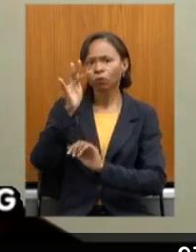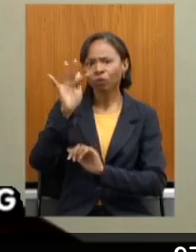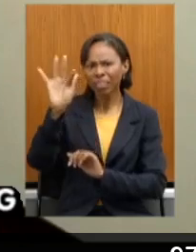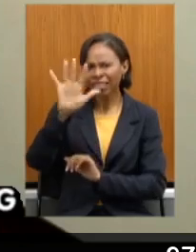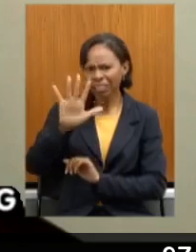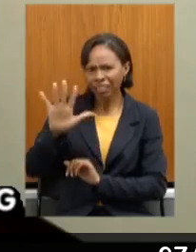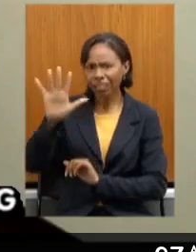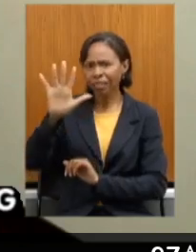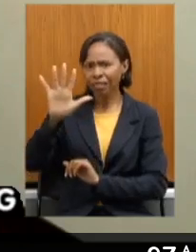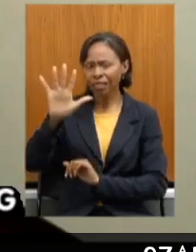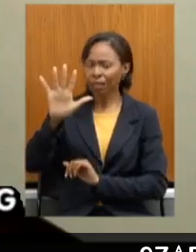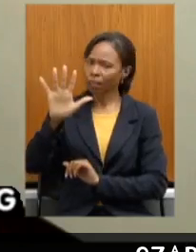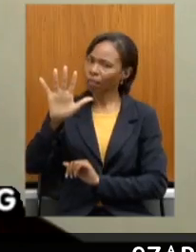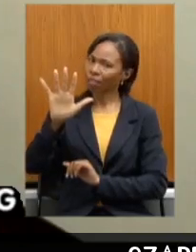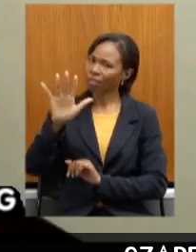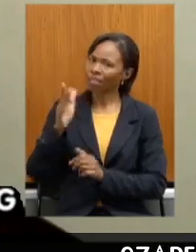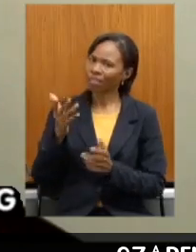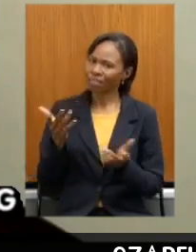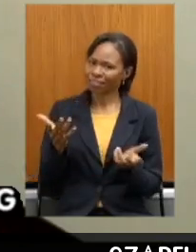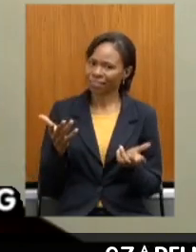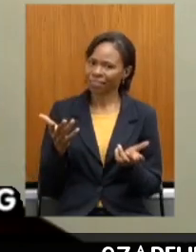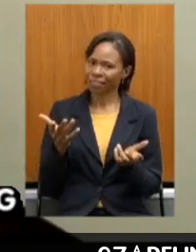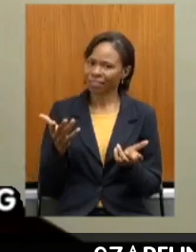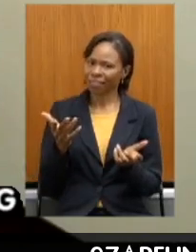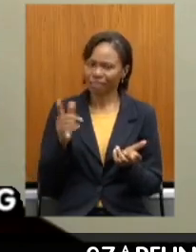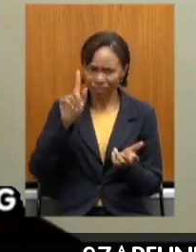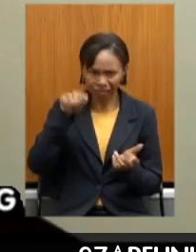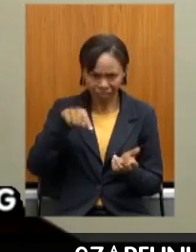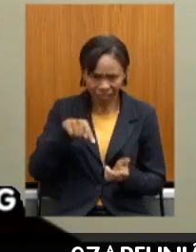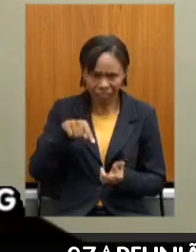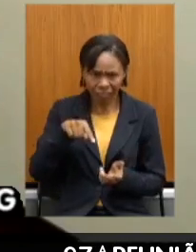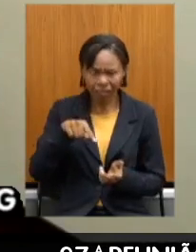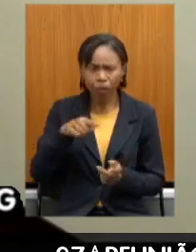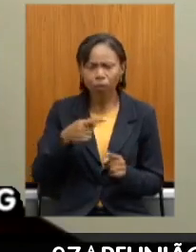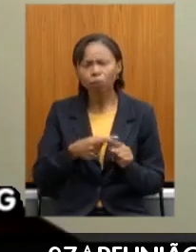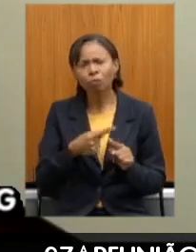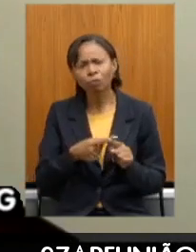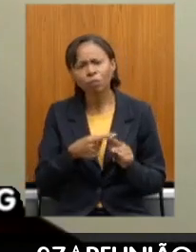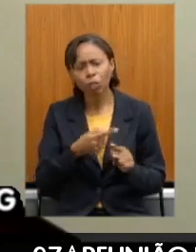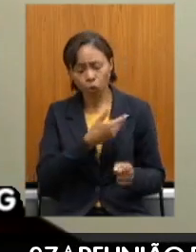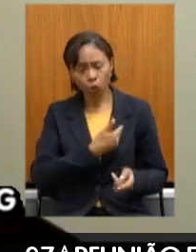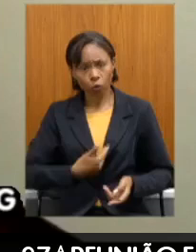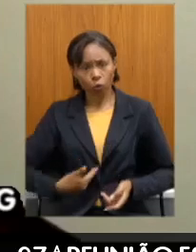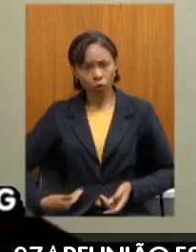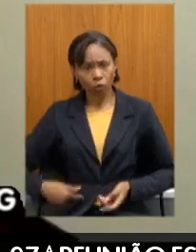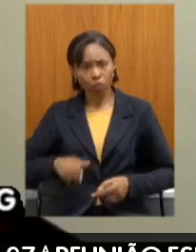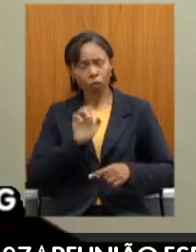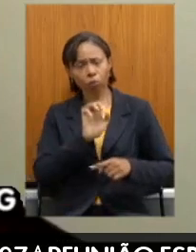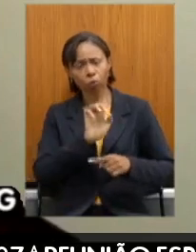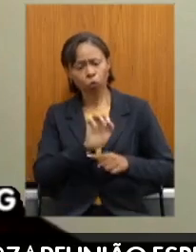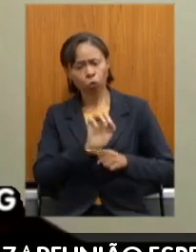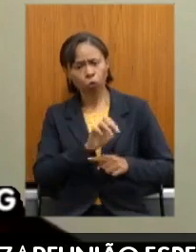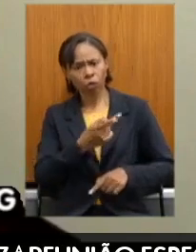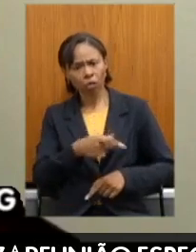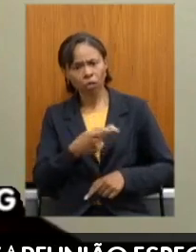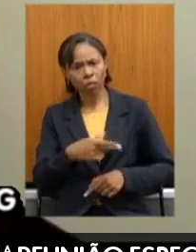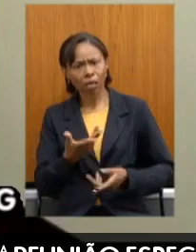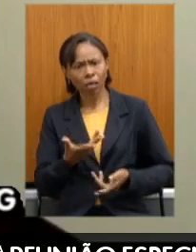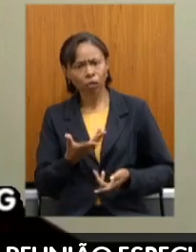Se é assim, o que o governo do Estado, quando se trata dos direitos do servidor, também não